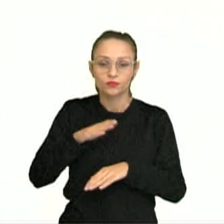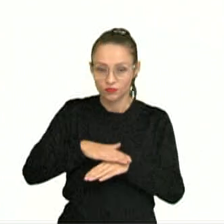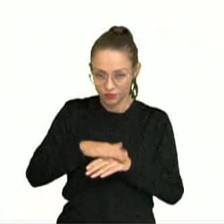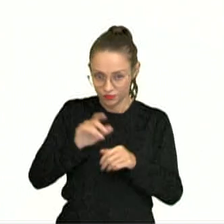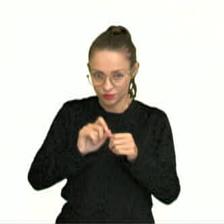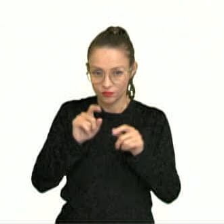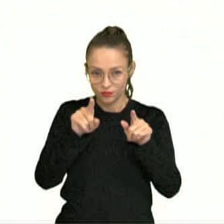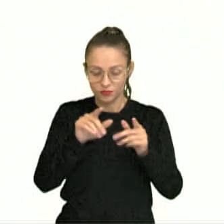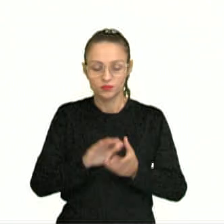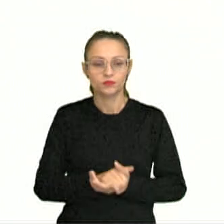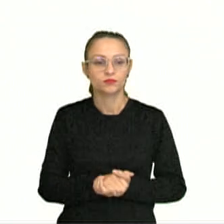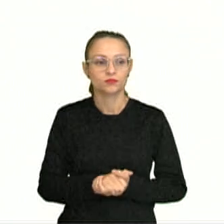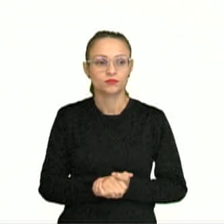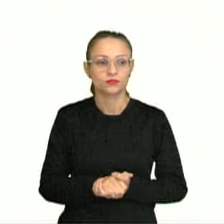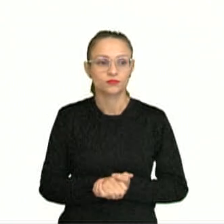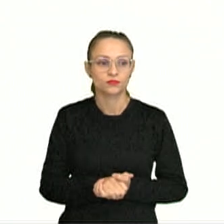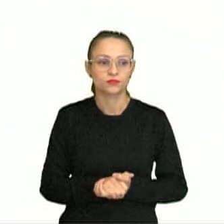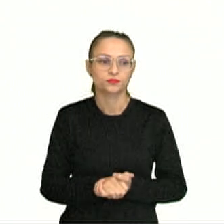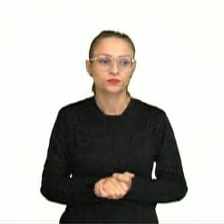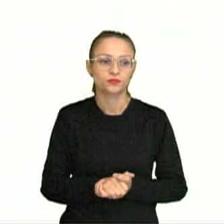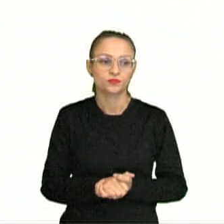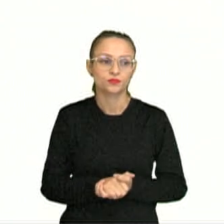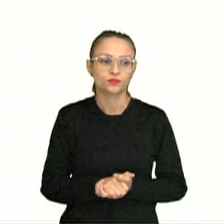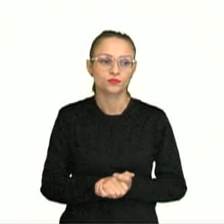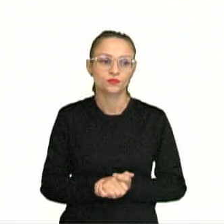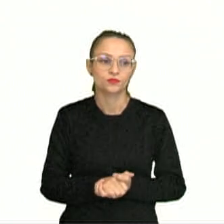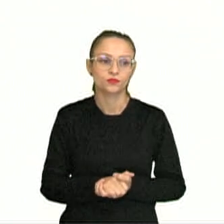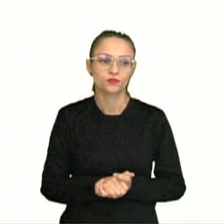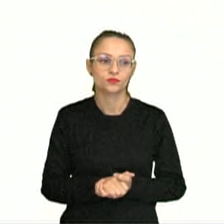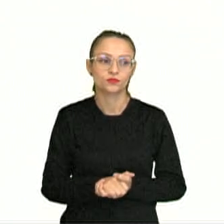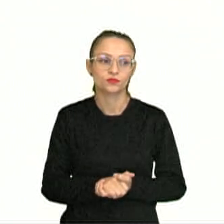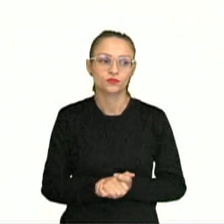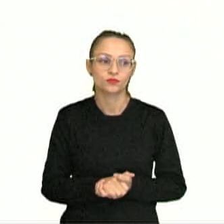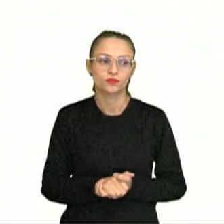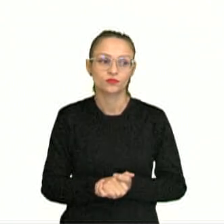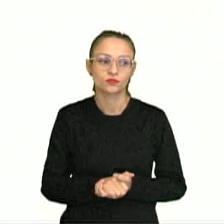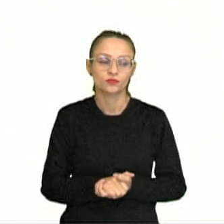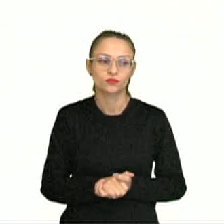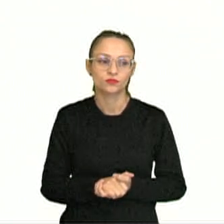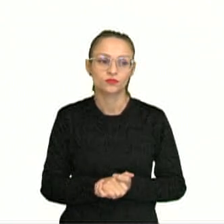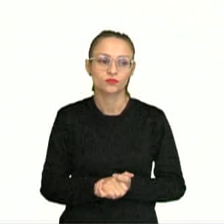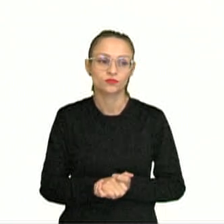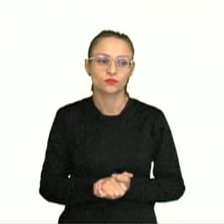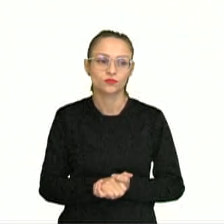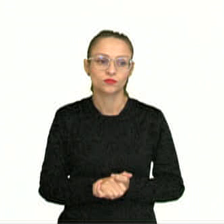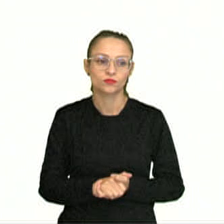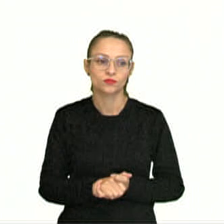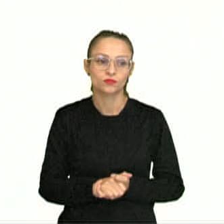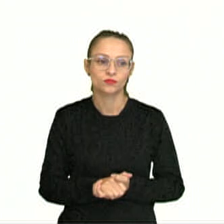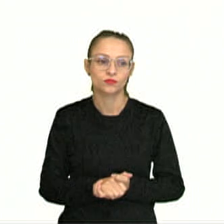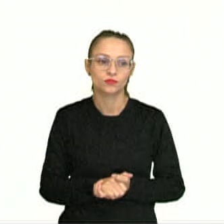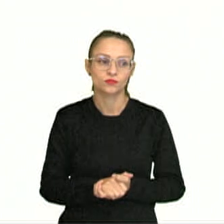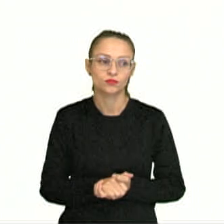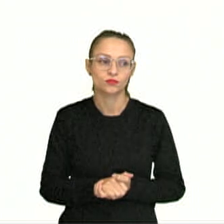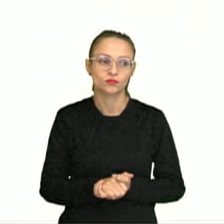um monólogo de humor e evalua se em ele há estereotipos